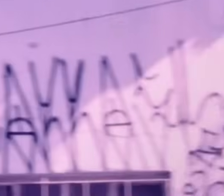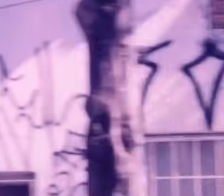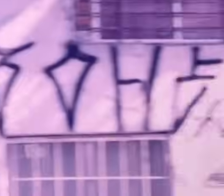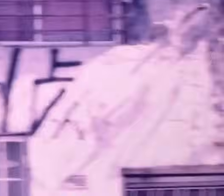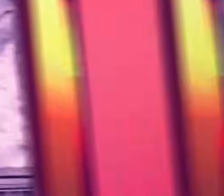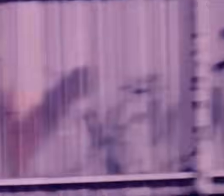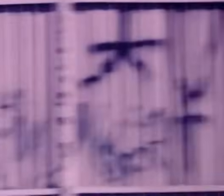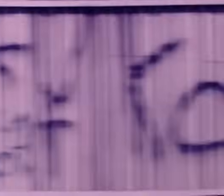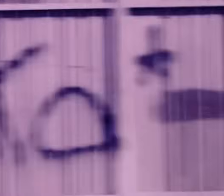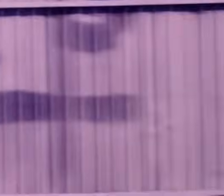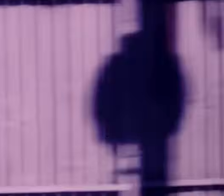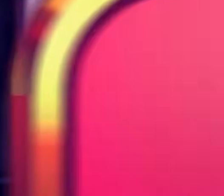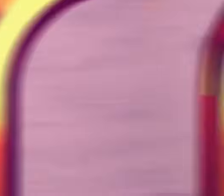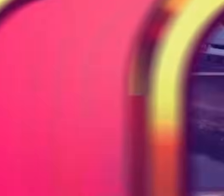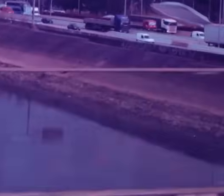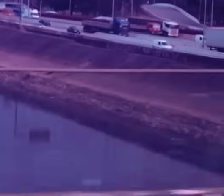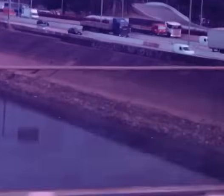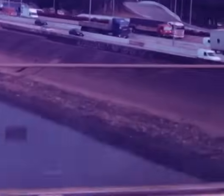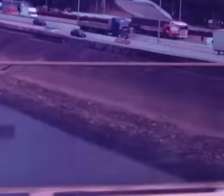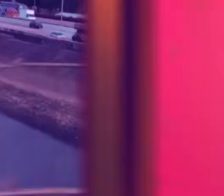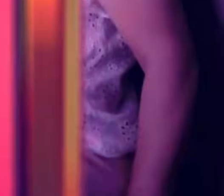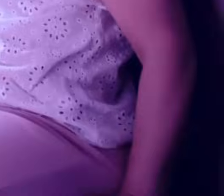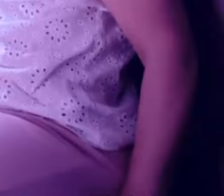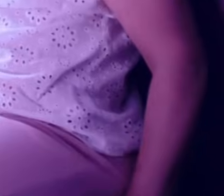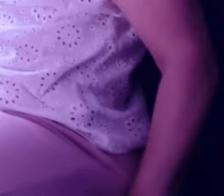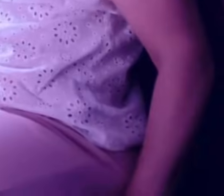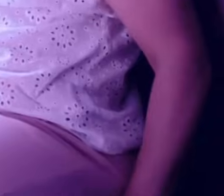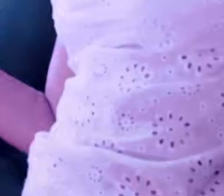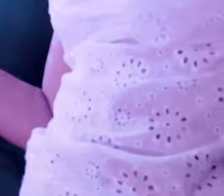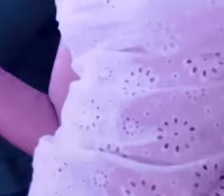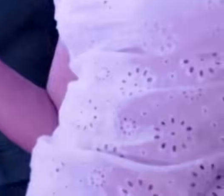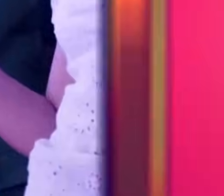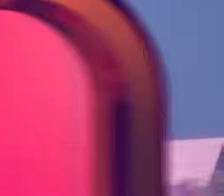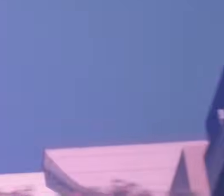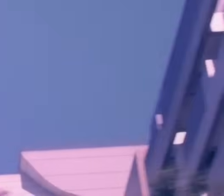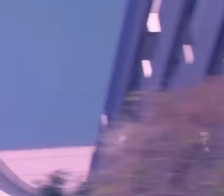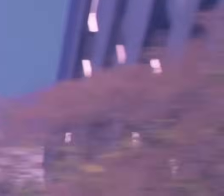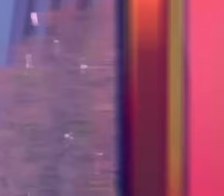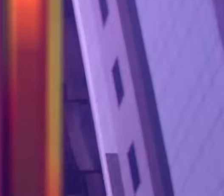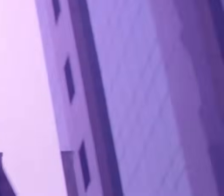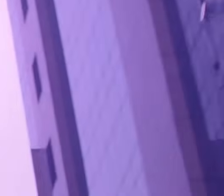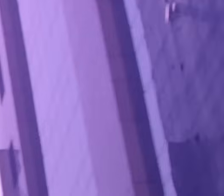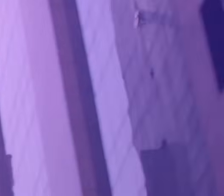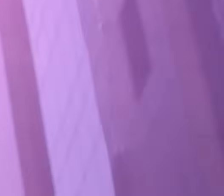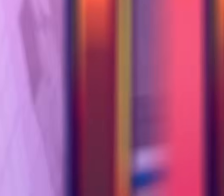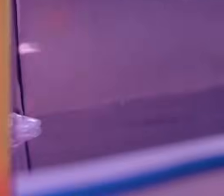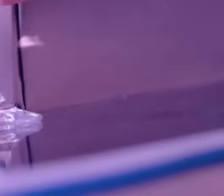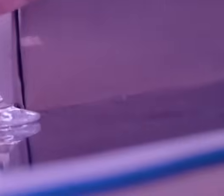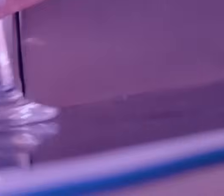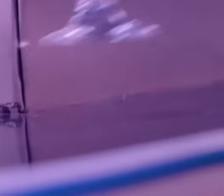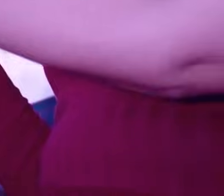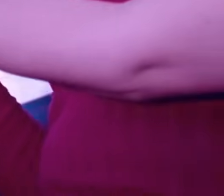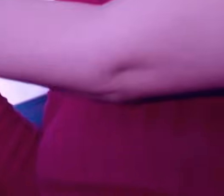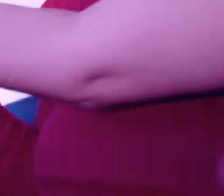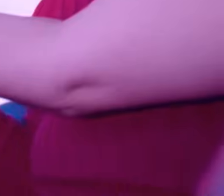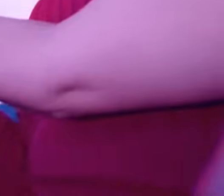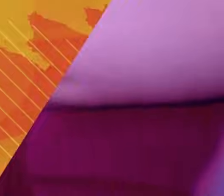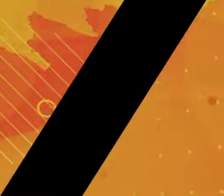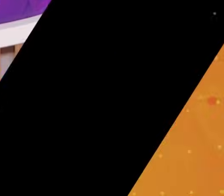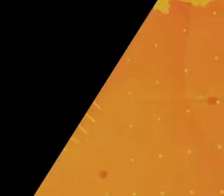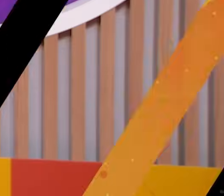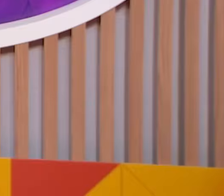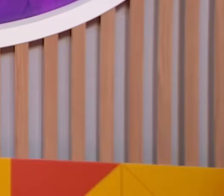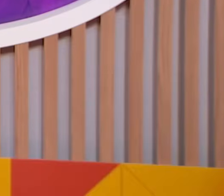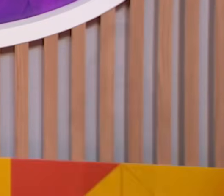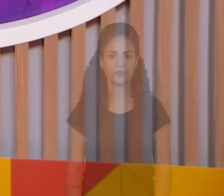futuro. Quem não botou fé pagou pra ver. Eu descarrego o pente, palavras pro mundo.